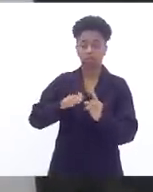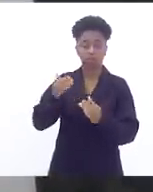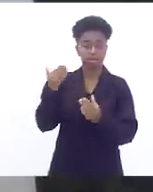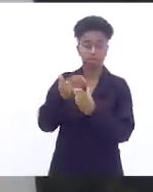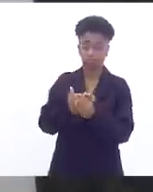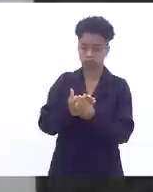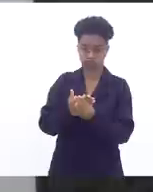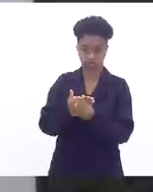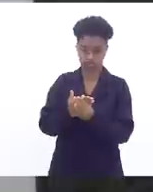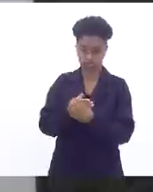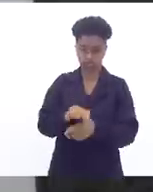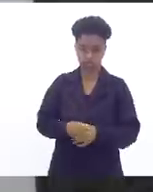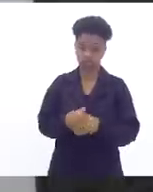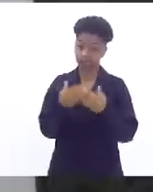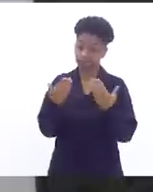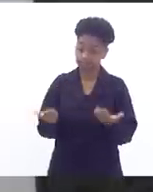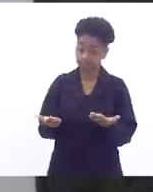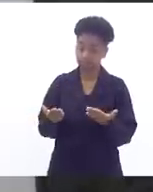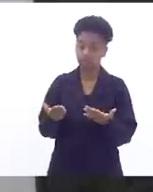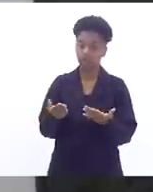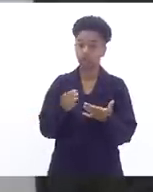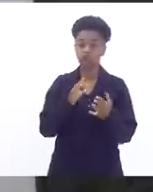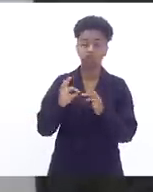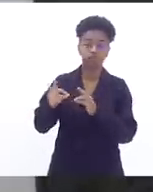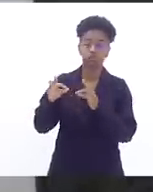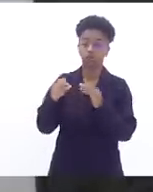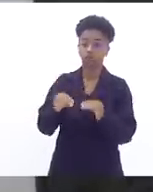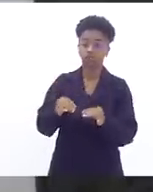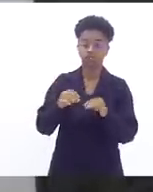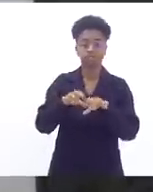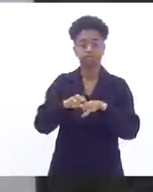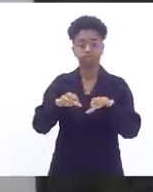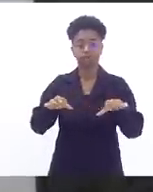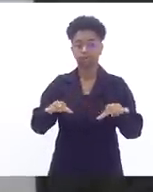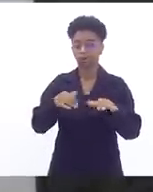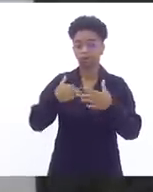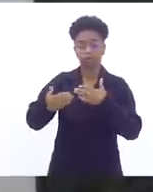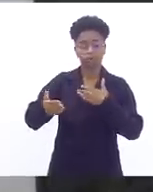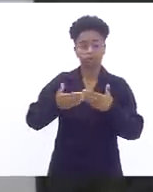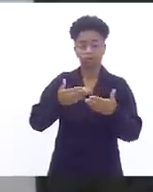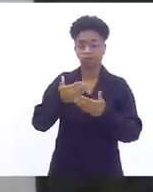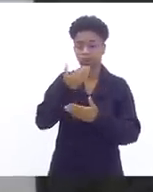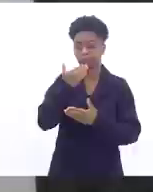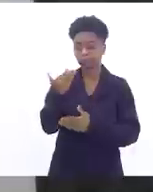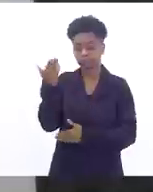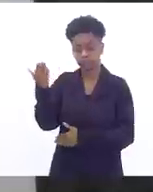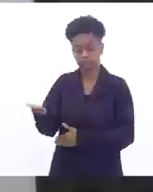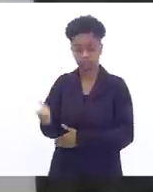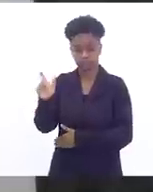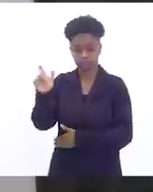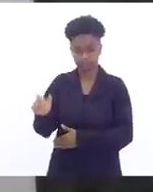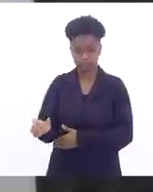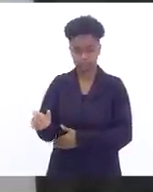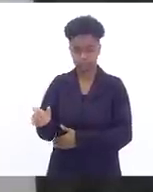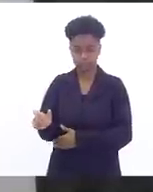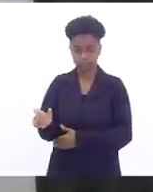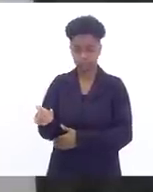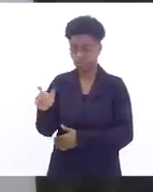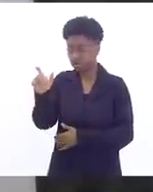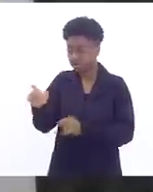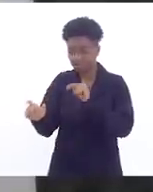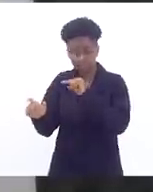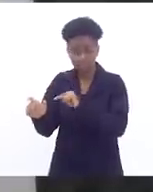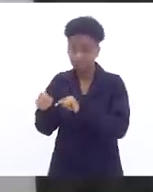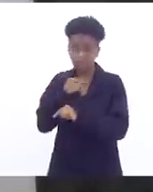processo sendo assim serão tratadas Independentes da solicitação do requerente só que tem requerente não